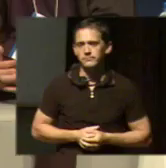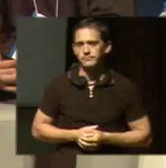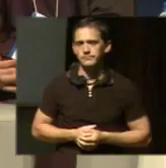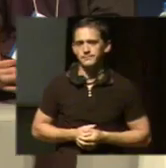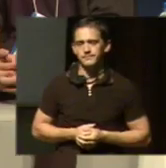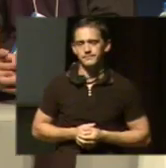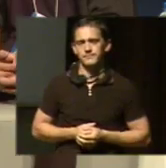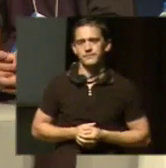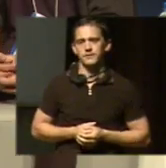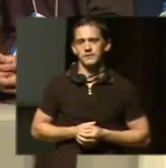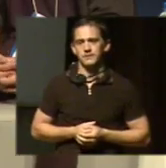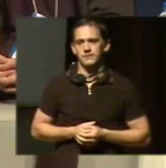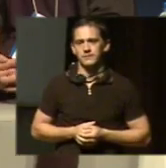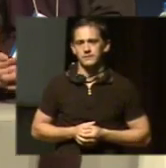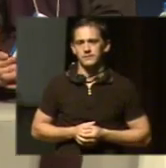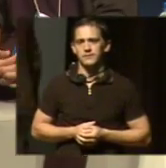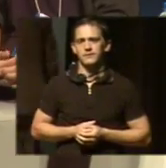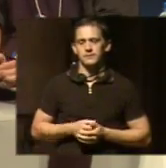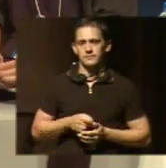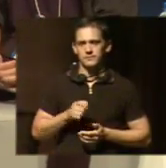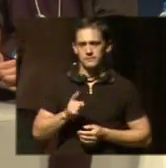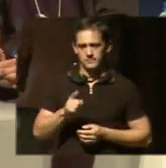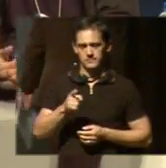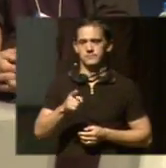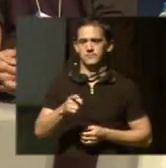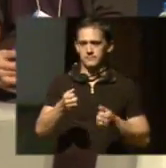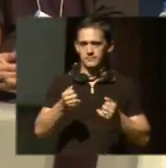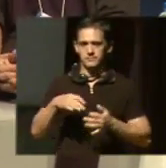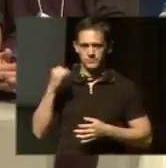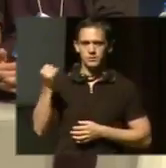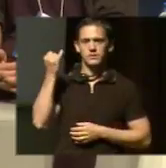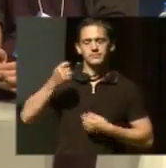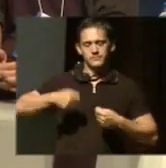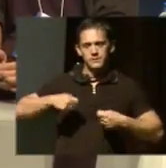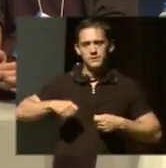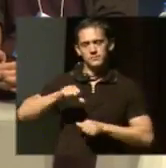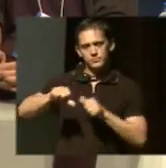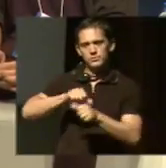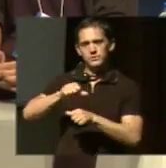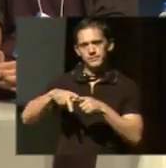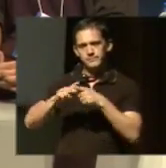Isso é uma coisa muito importante, algo para a gente corrigir mesmo, porque...